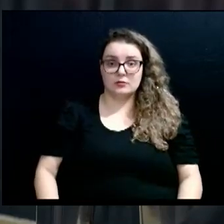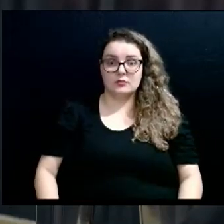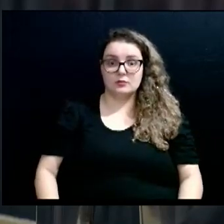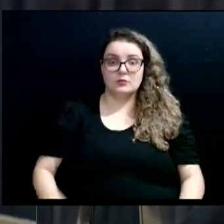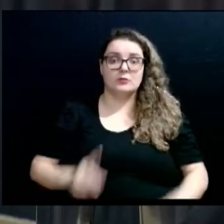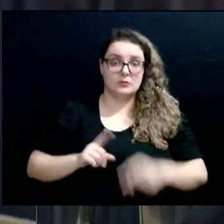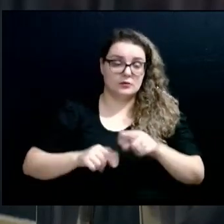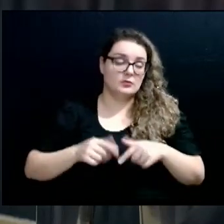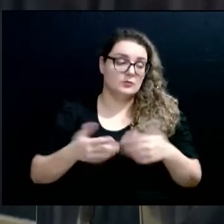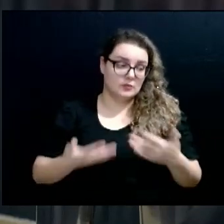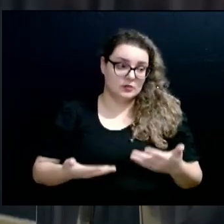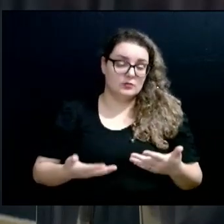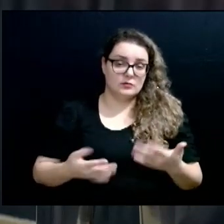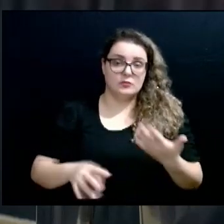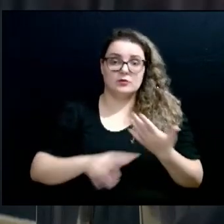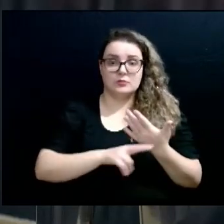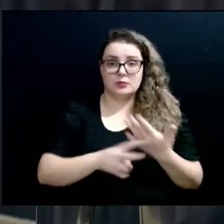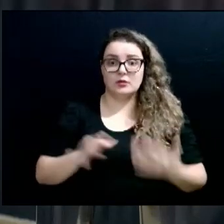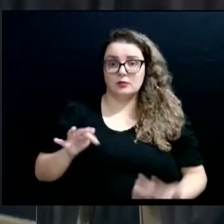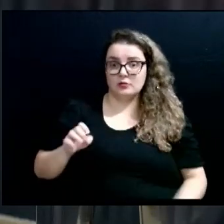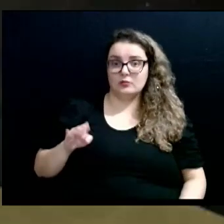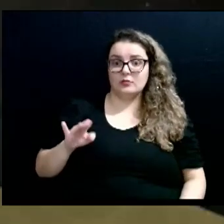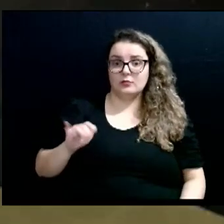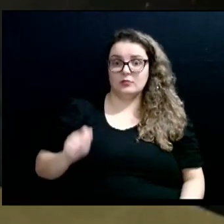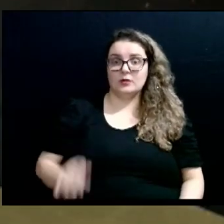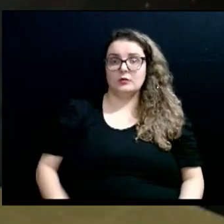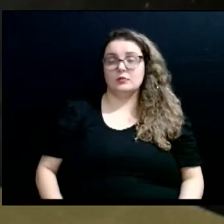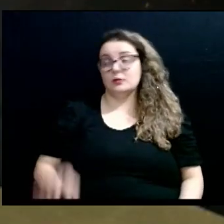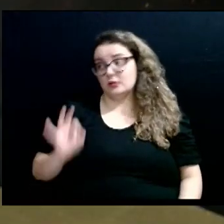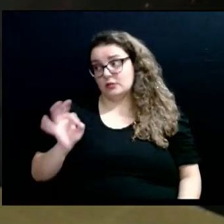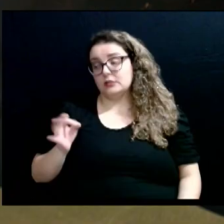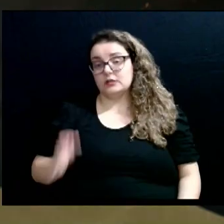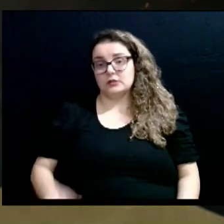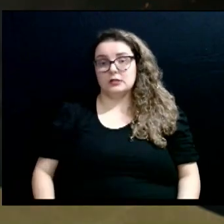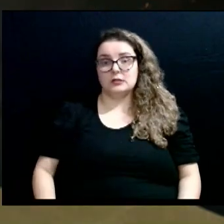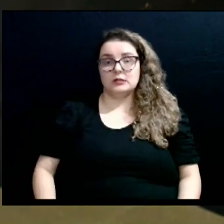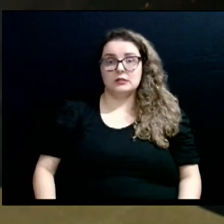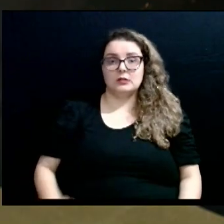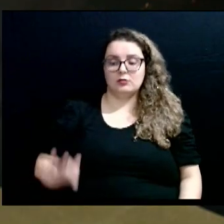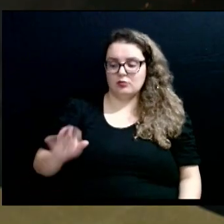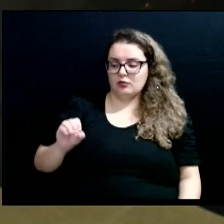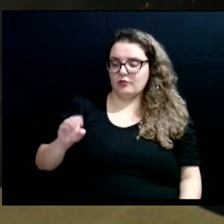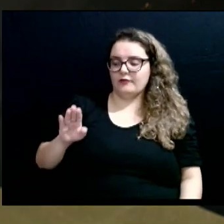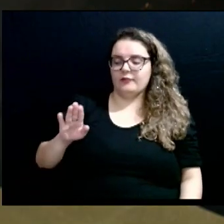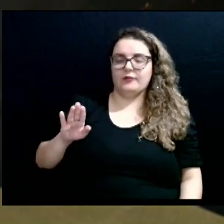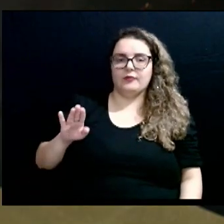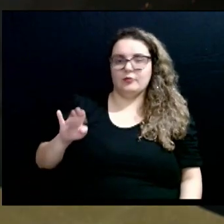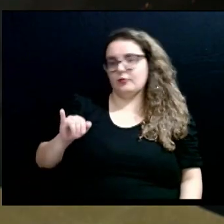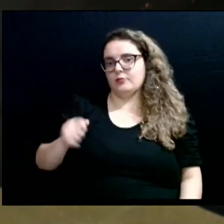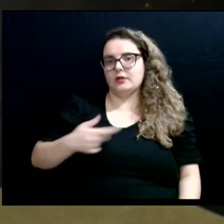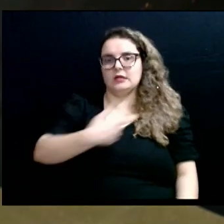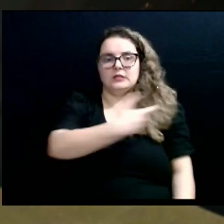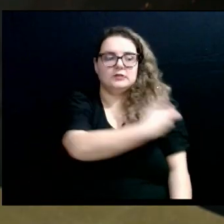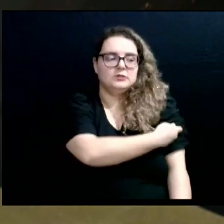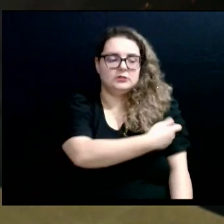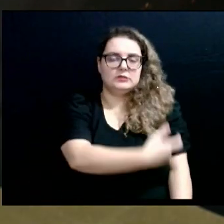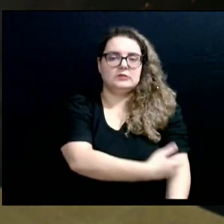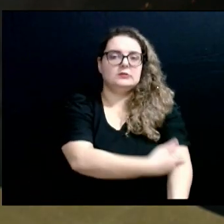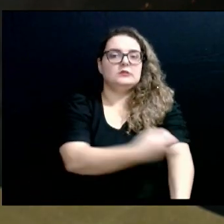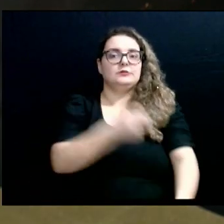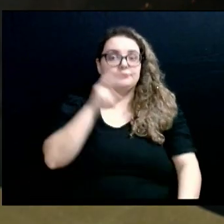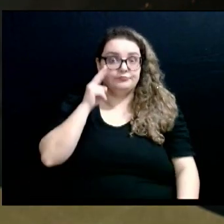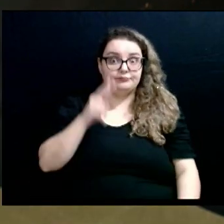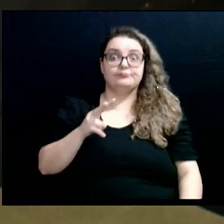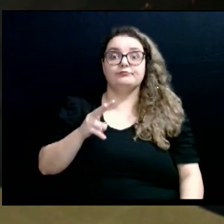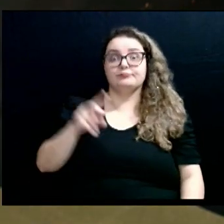que causa a fobia, né? Exatamente. Esse negócio de fobia de agulha e de tirar sangue é algo que a gente vê, né, Uhum. direto.